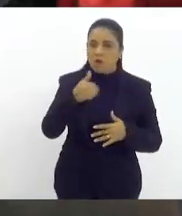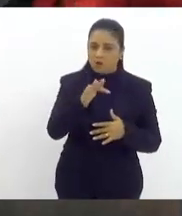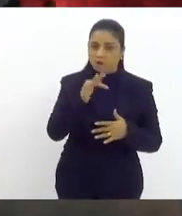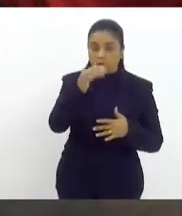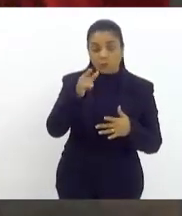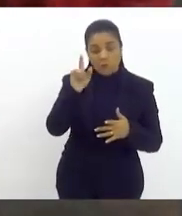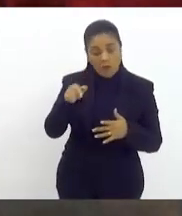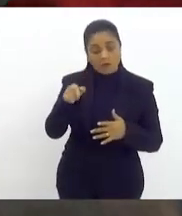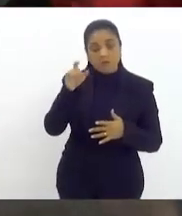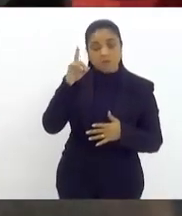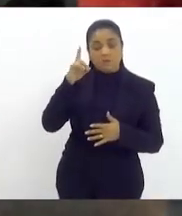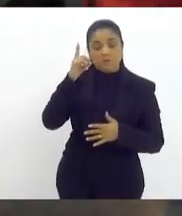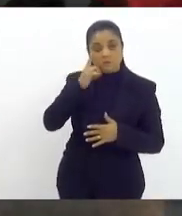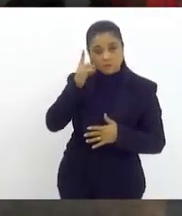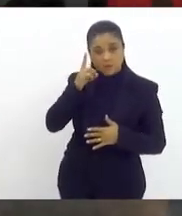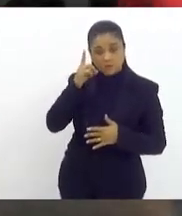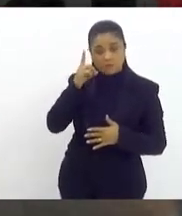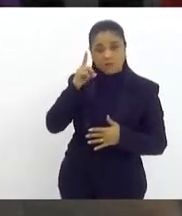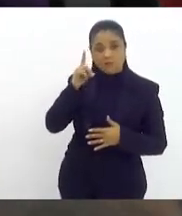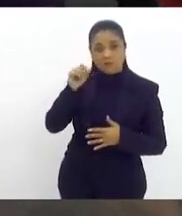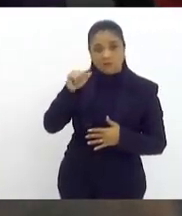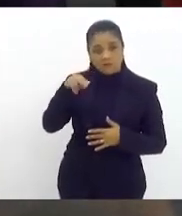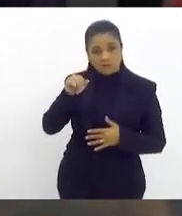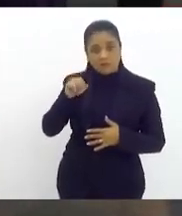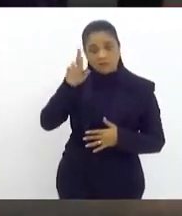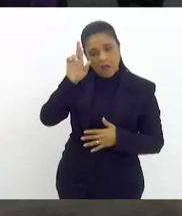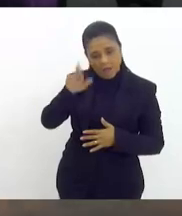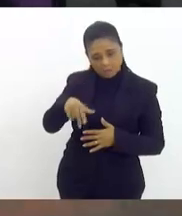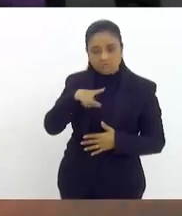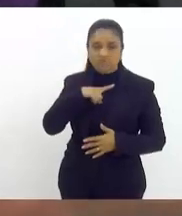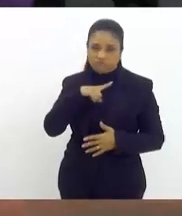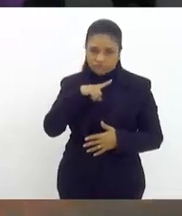razão. Porque não se... E eu também...